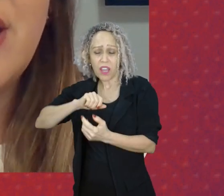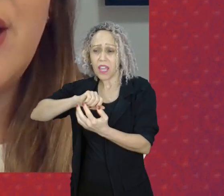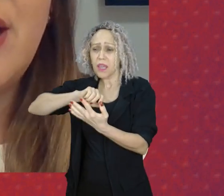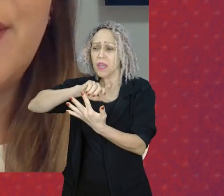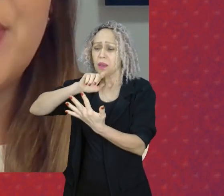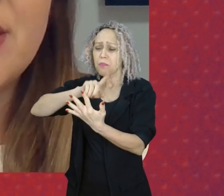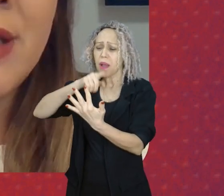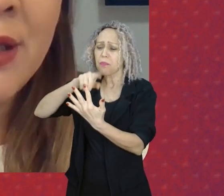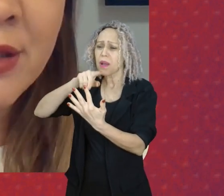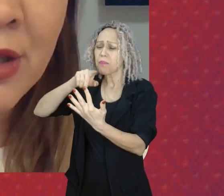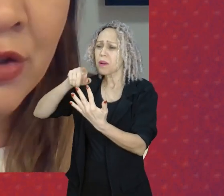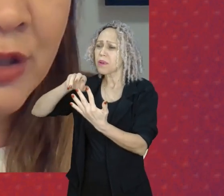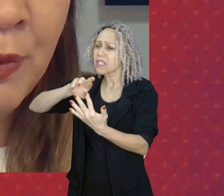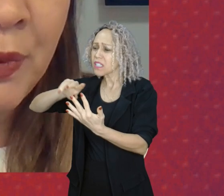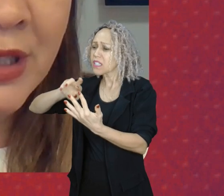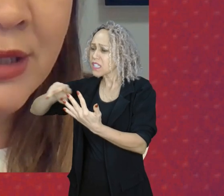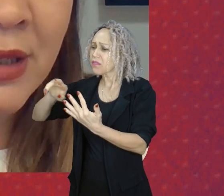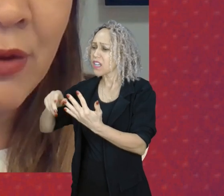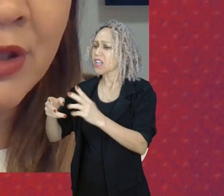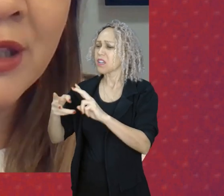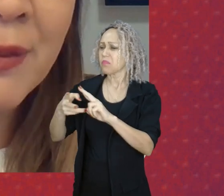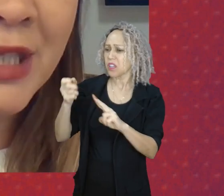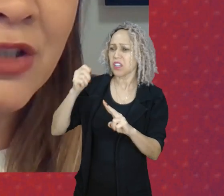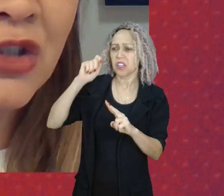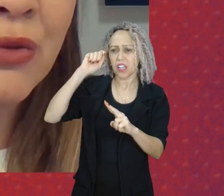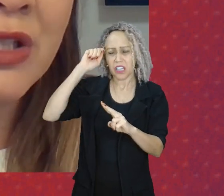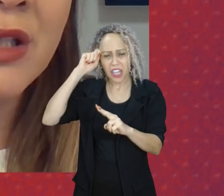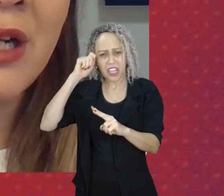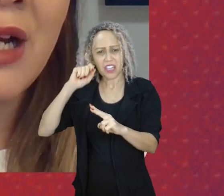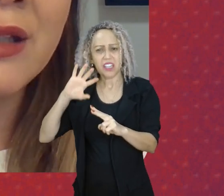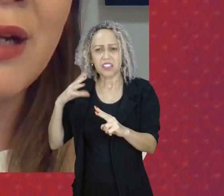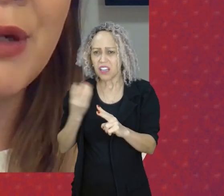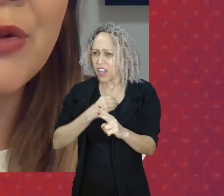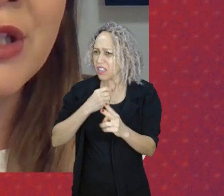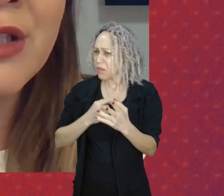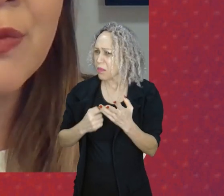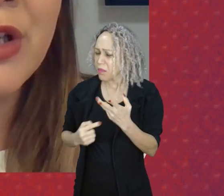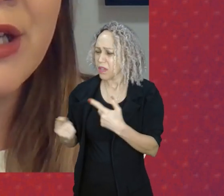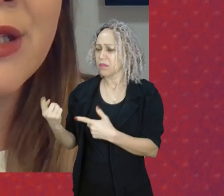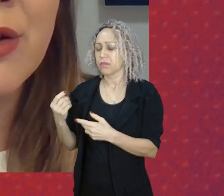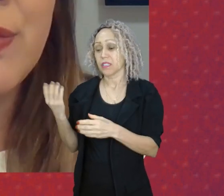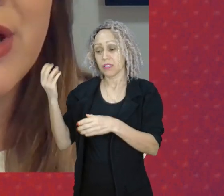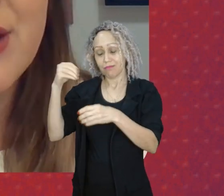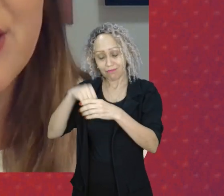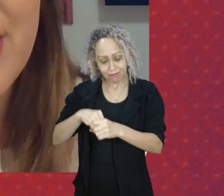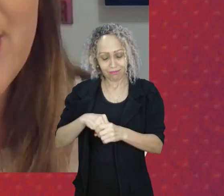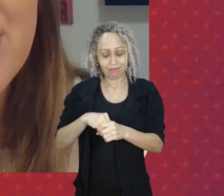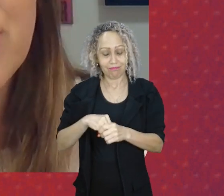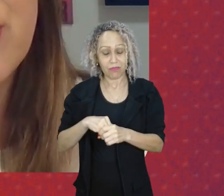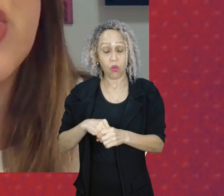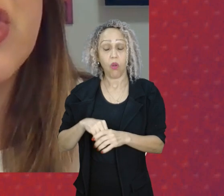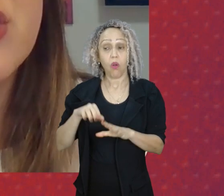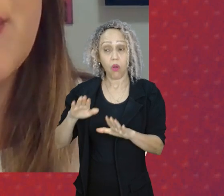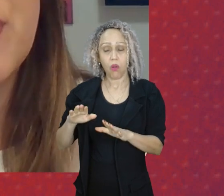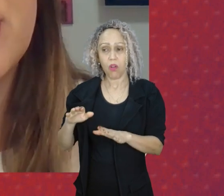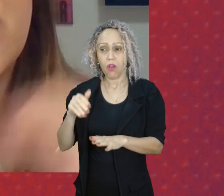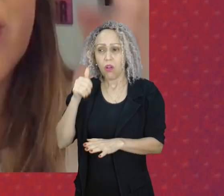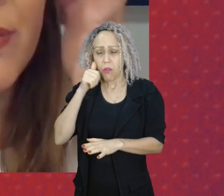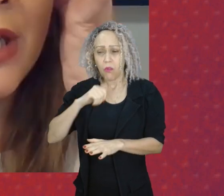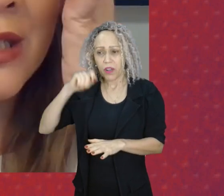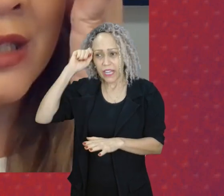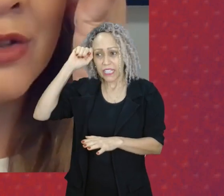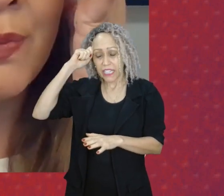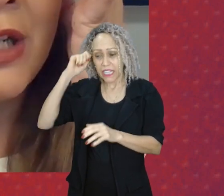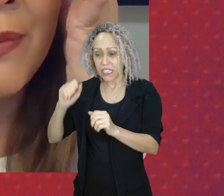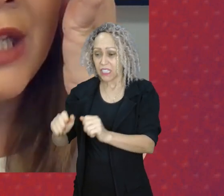aí, presentes na nossa população. E ainda mais se a gente considerar que a maioria das mulheres são mulheres negras. Quando a gente diz da importância